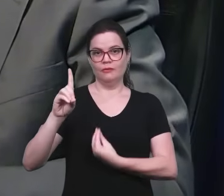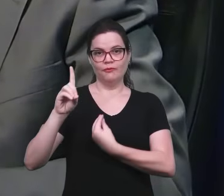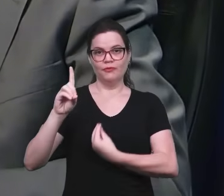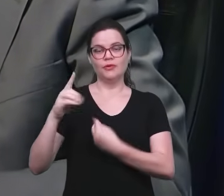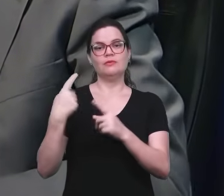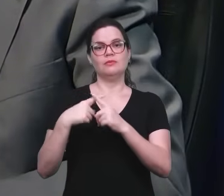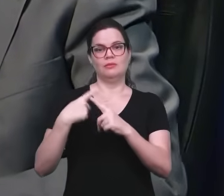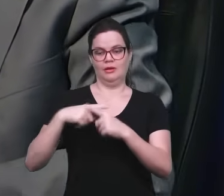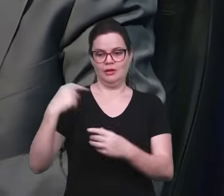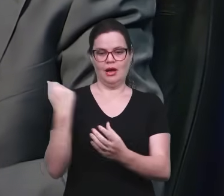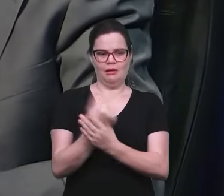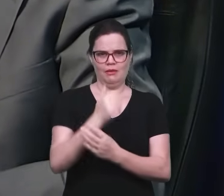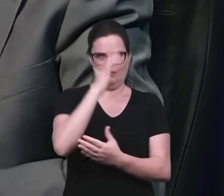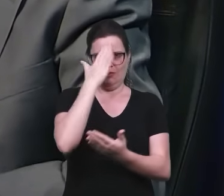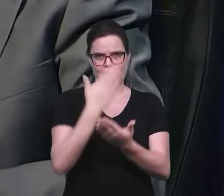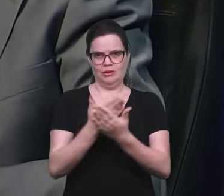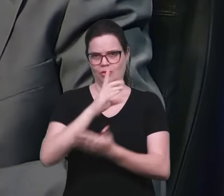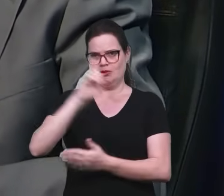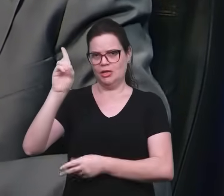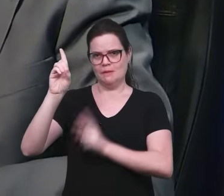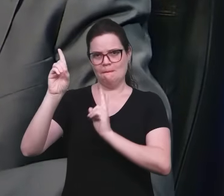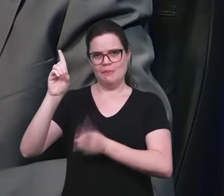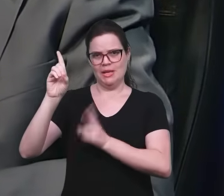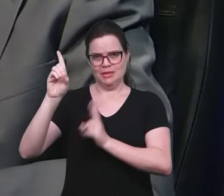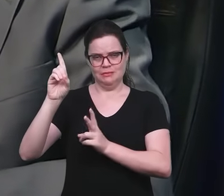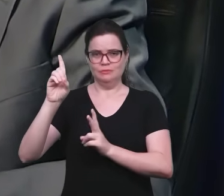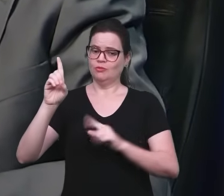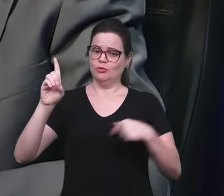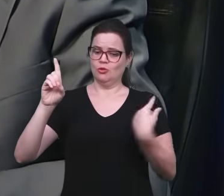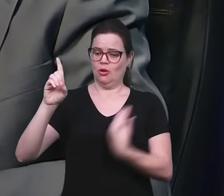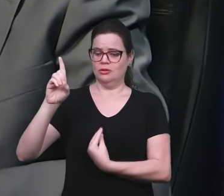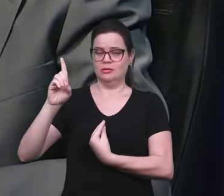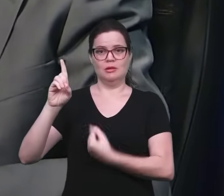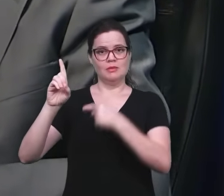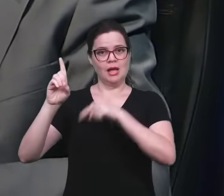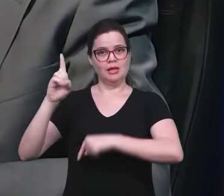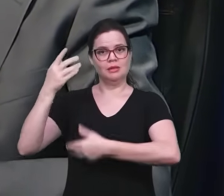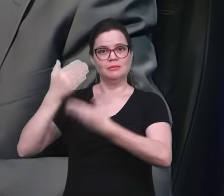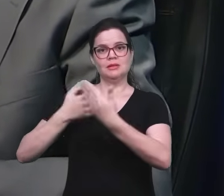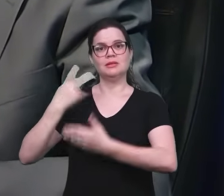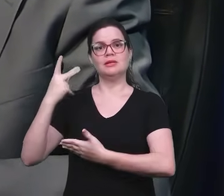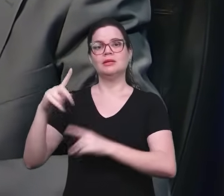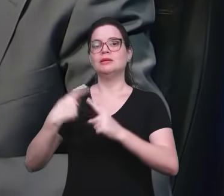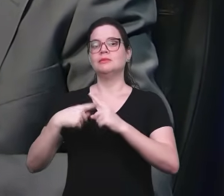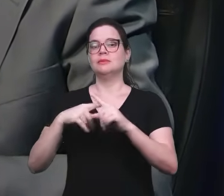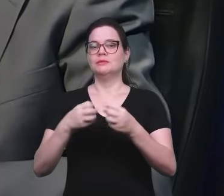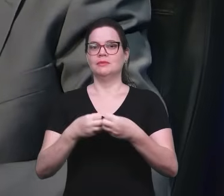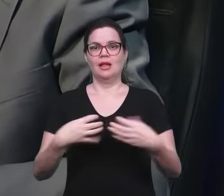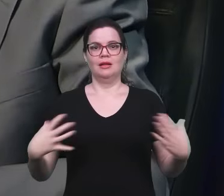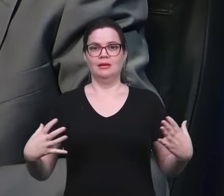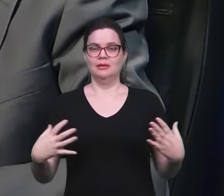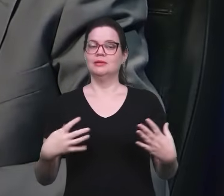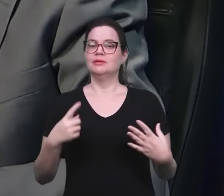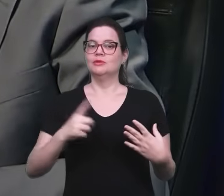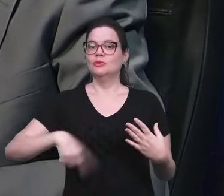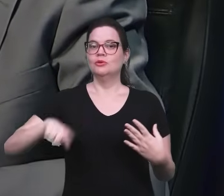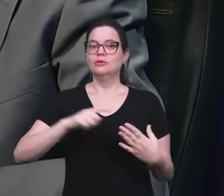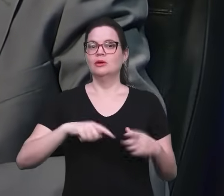Abraão cria, nós estamos aqui por causa de um milagre, Amém. porque só nos